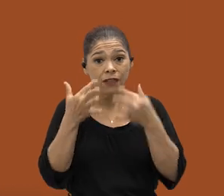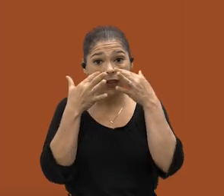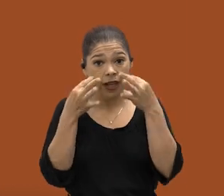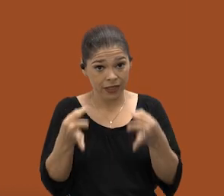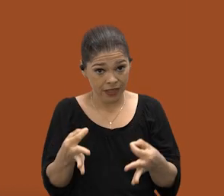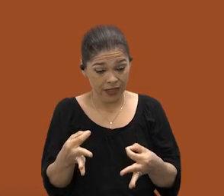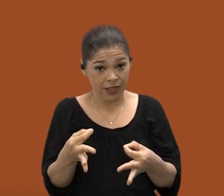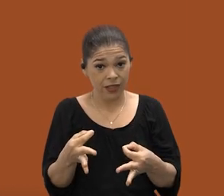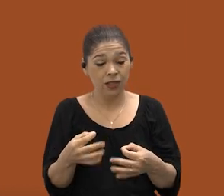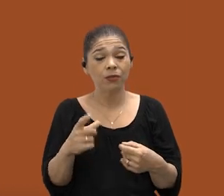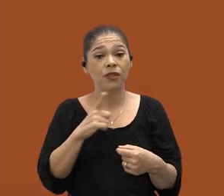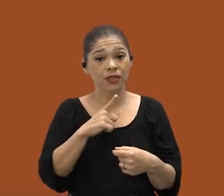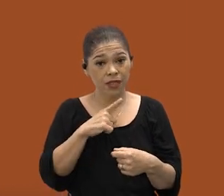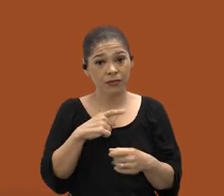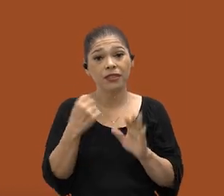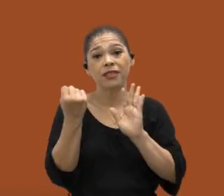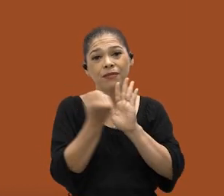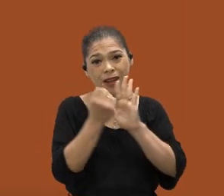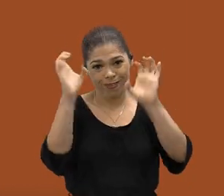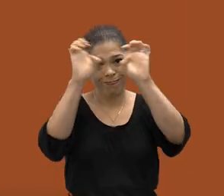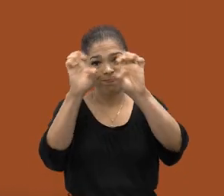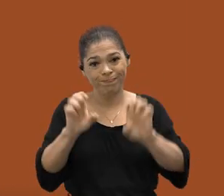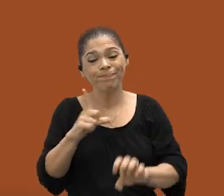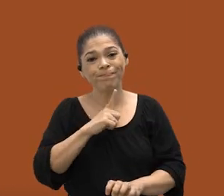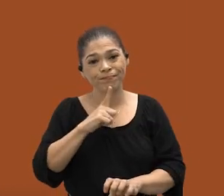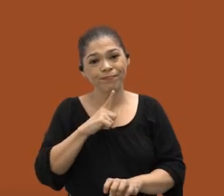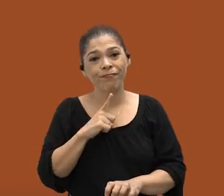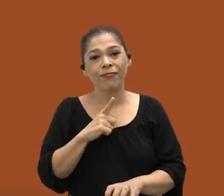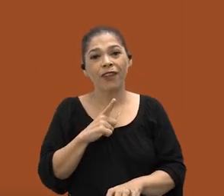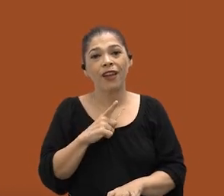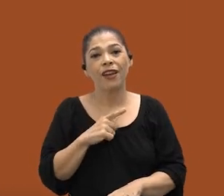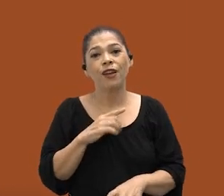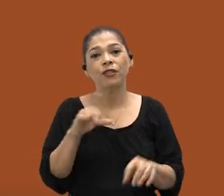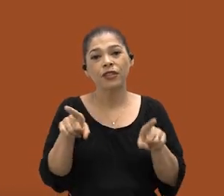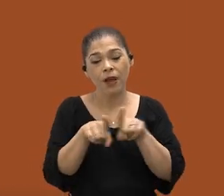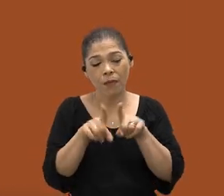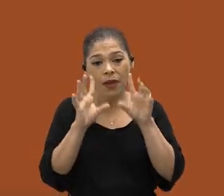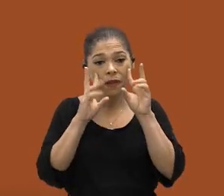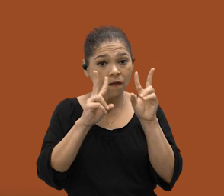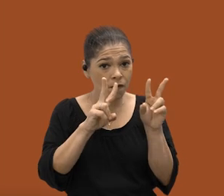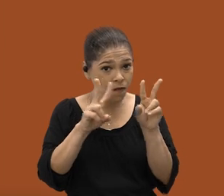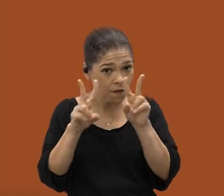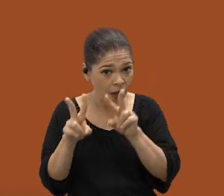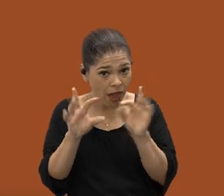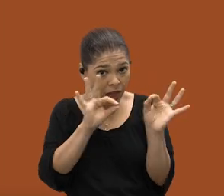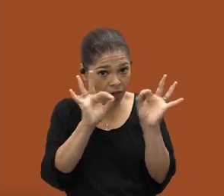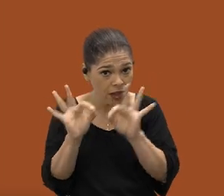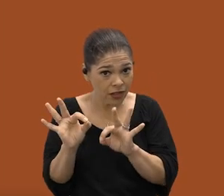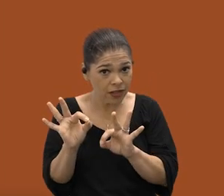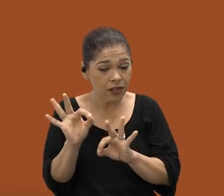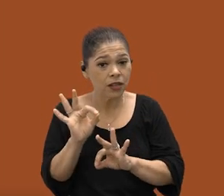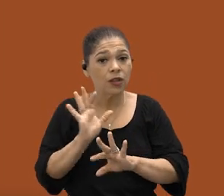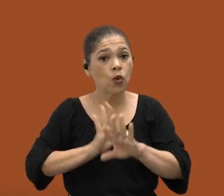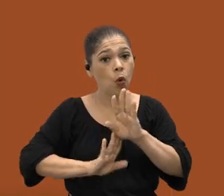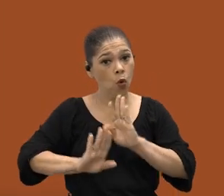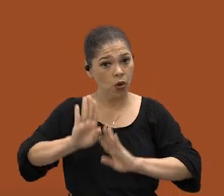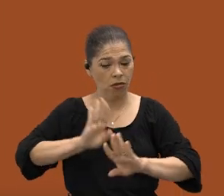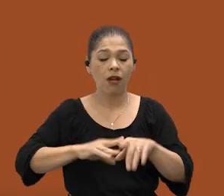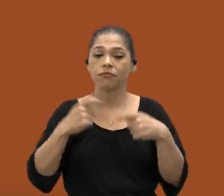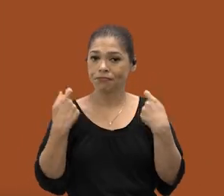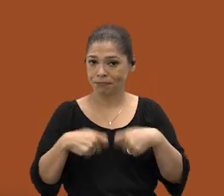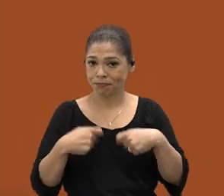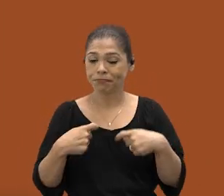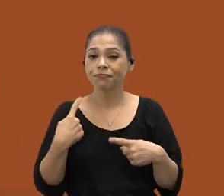ficar atento que por um lado nós temos essas marcas estruturais mas eu eu acompanho com um direto a gente acompanhar com cuidado